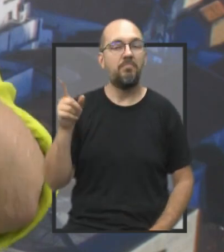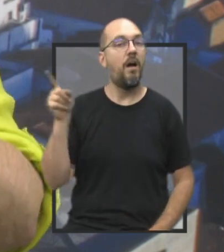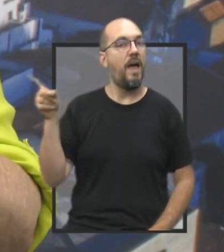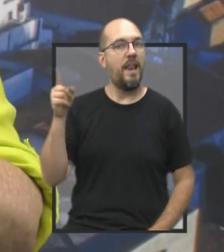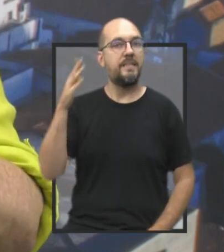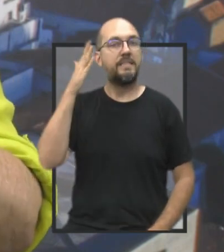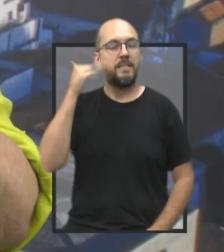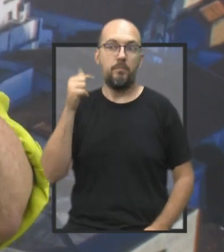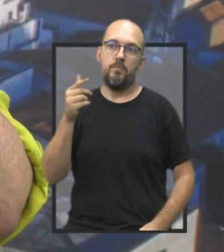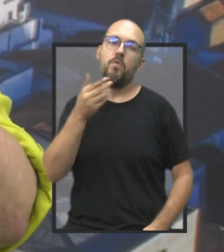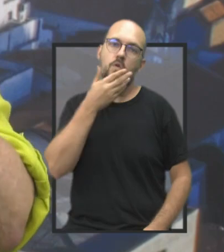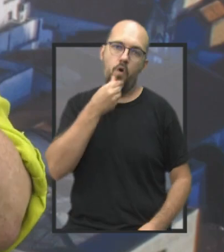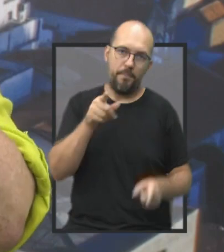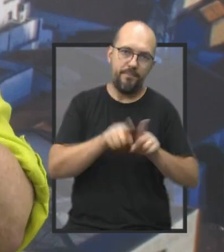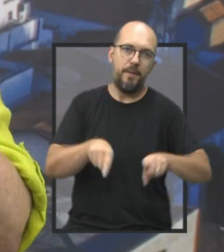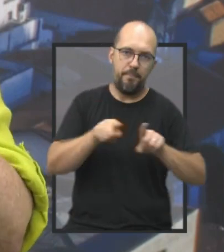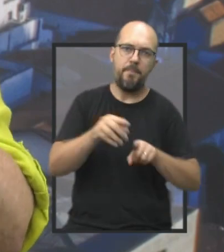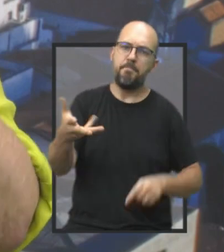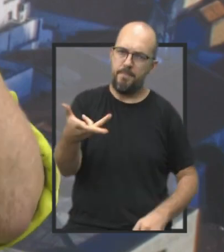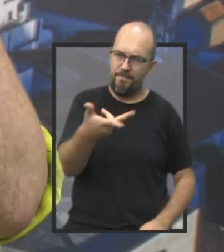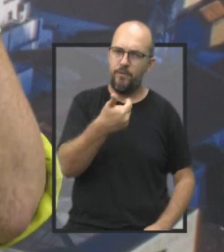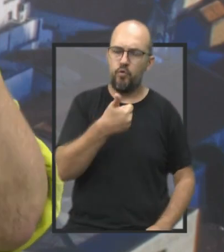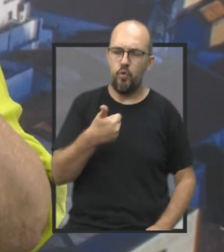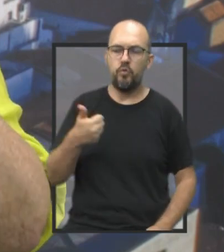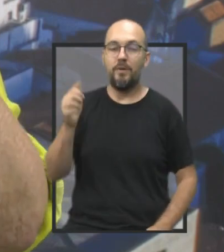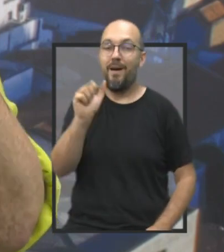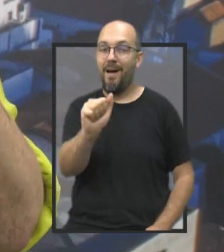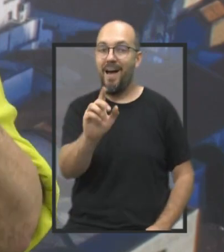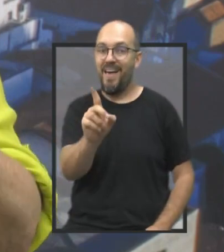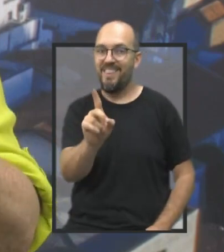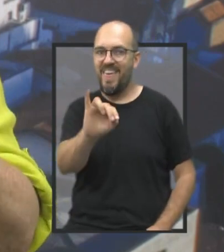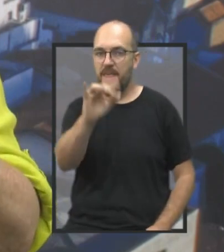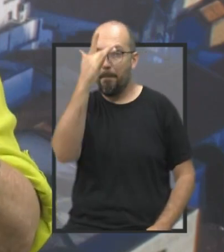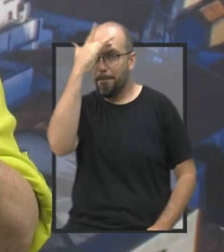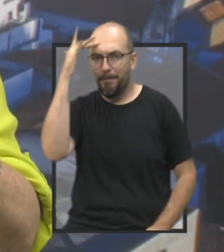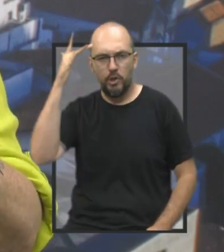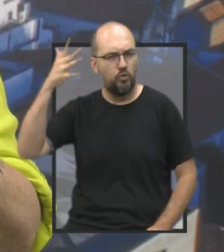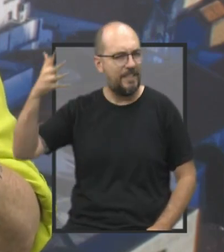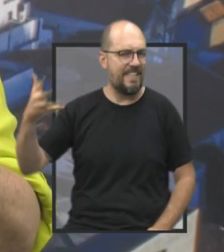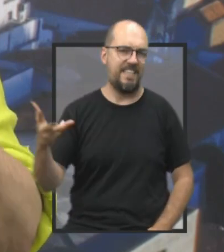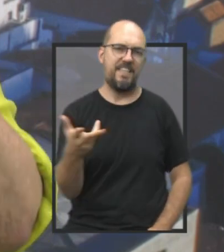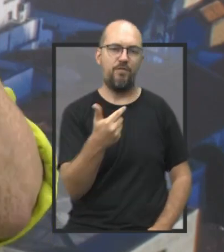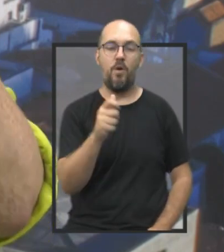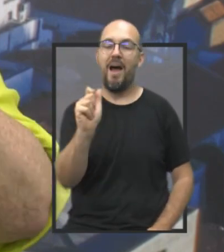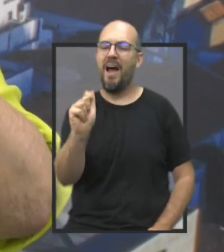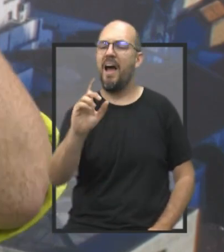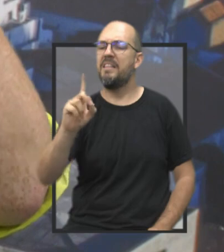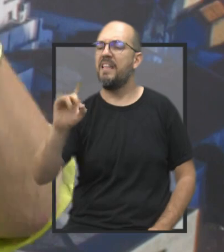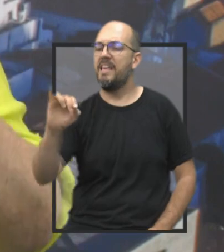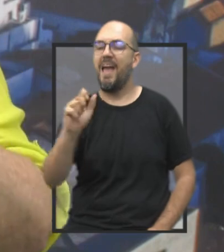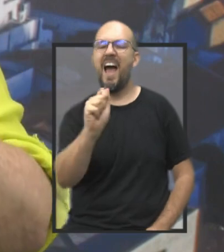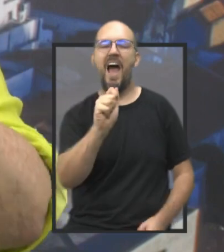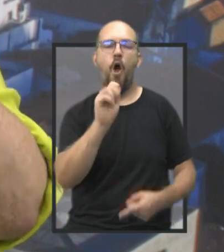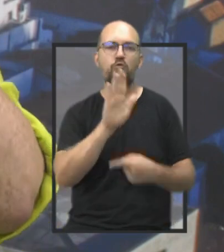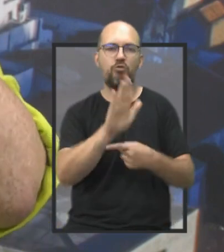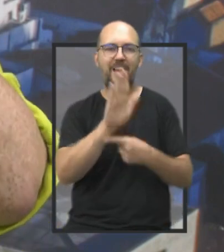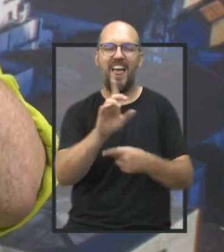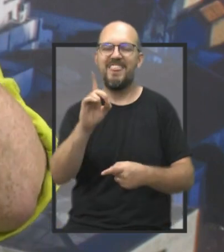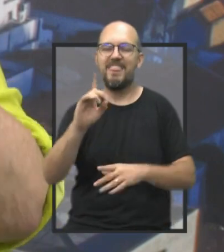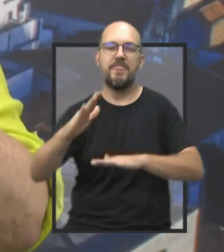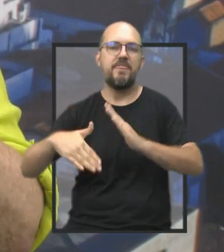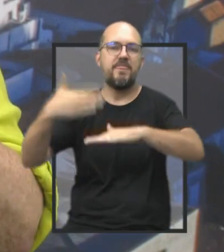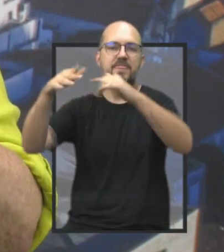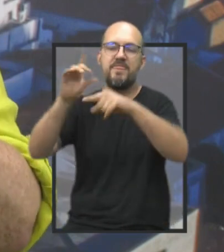são homens maravilhosos, são pessoas incríveis. As ADIs, né, as auxiliares do desenvolvimento infantil, recreadoras, merendeiras,